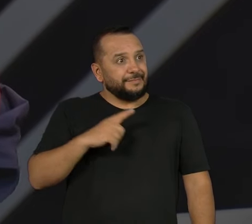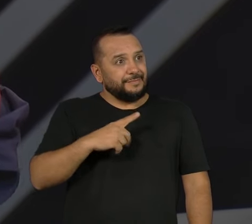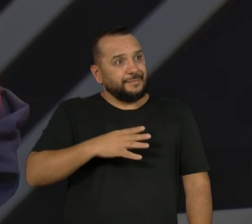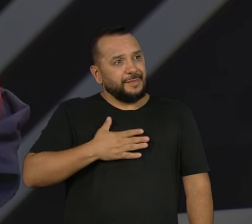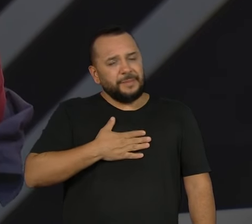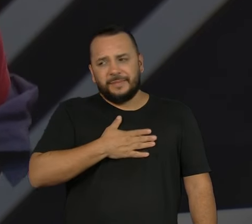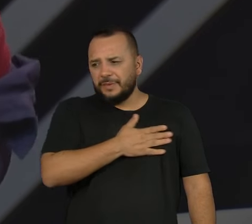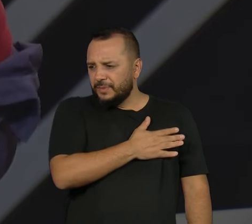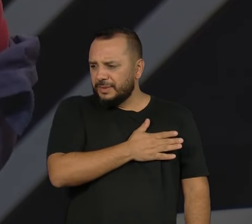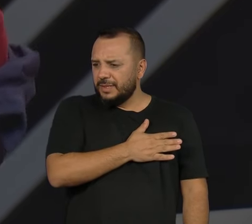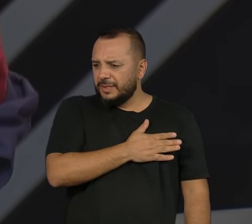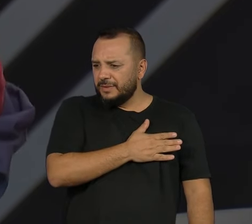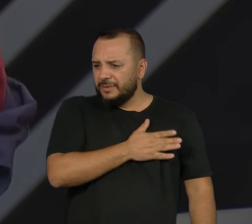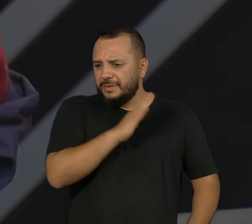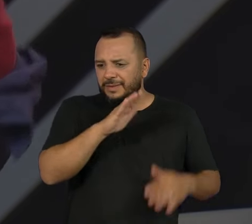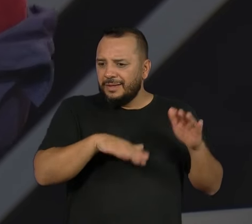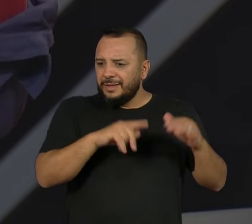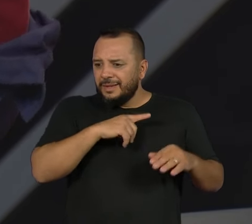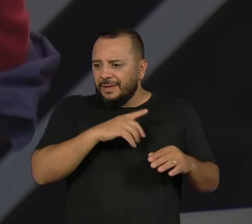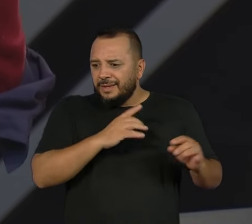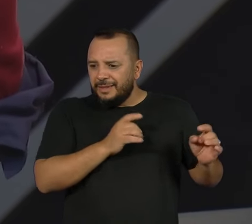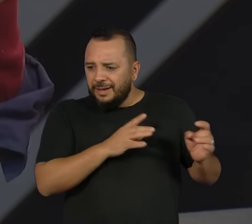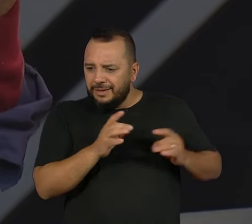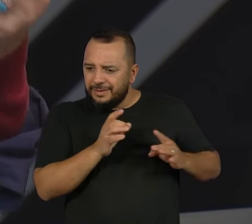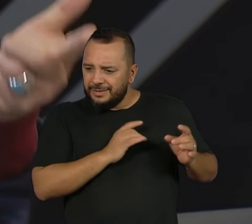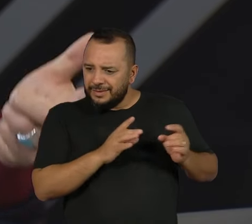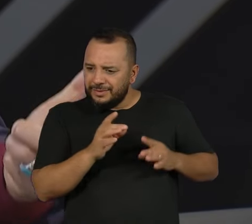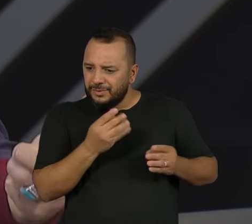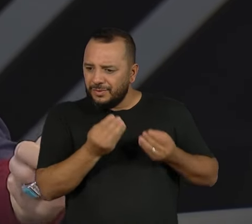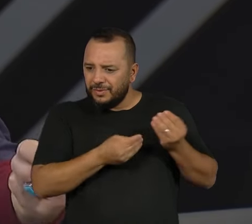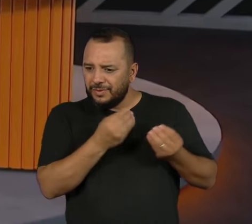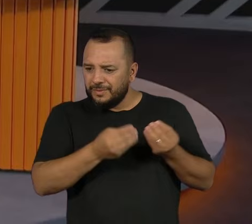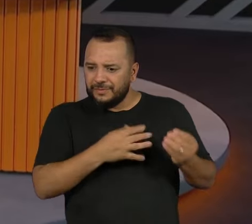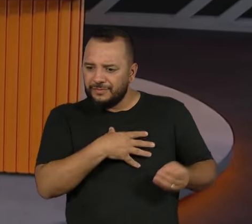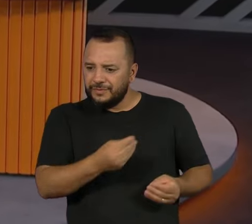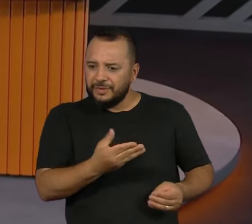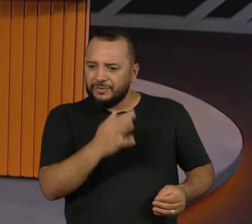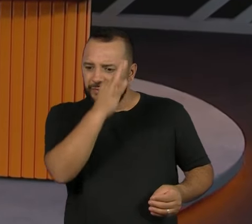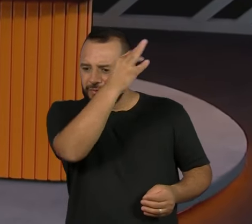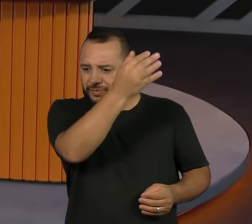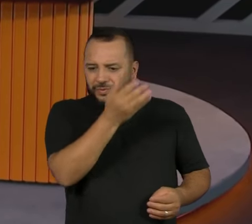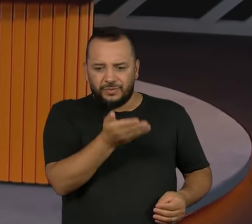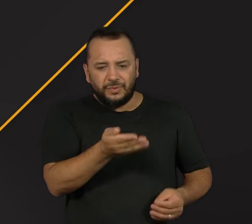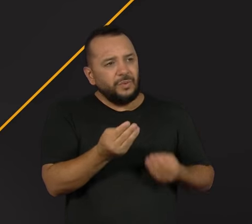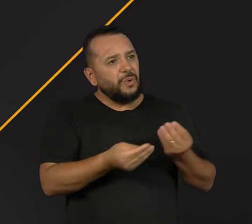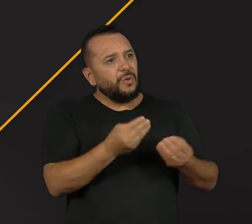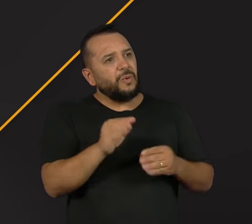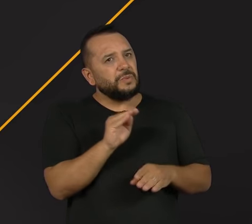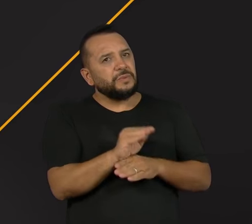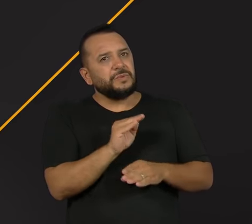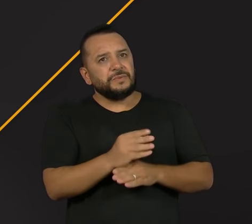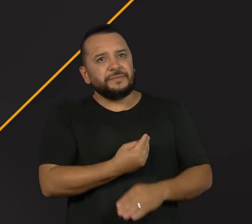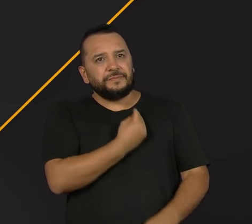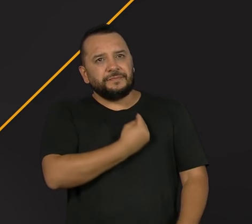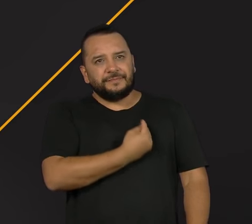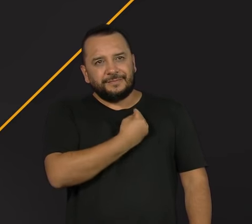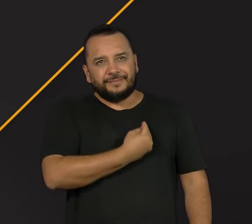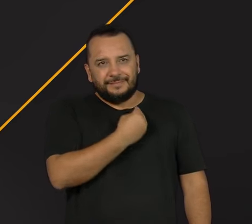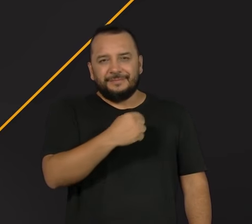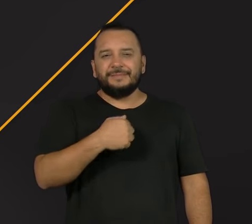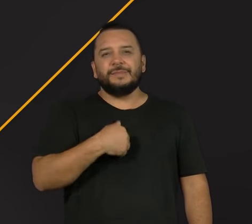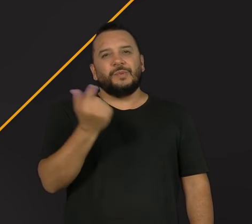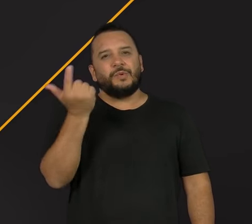vem também do medo do que seu filho vai ser no futuro como sobrevivência. Só que eu peguei o